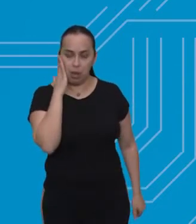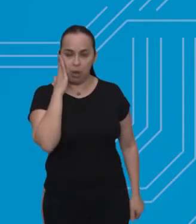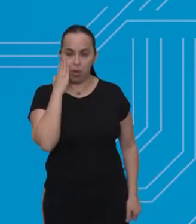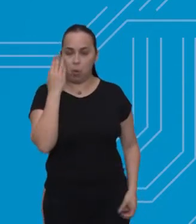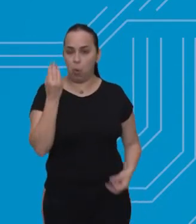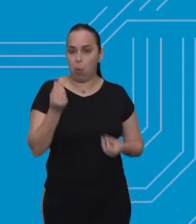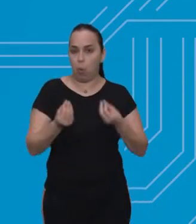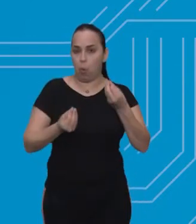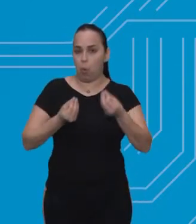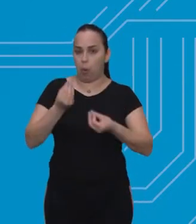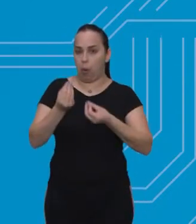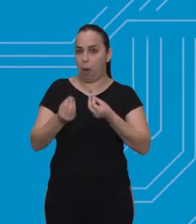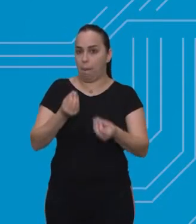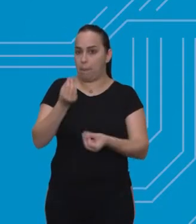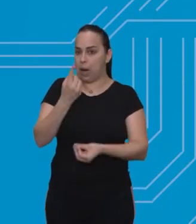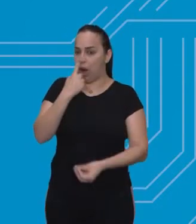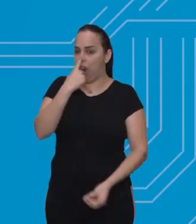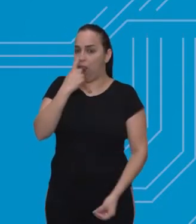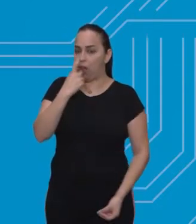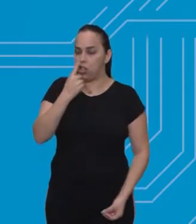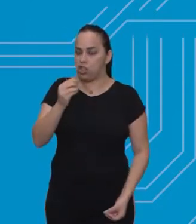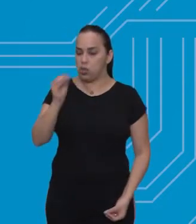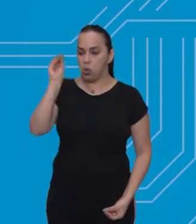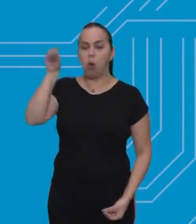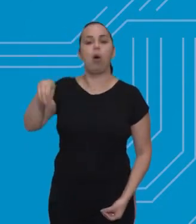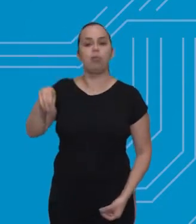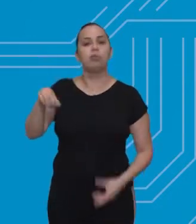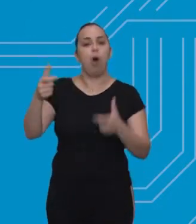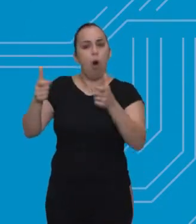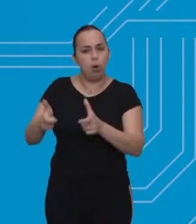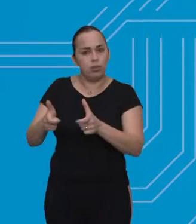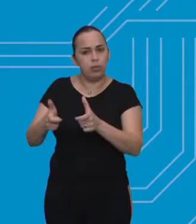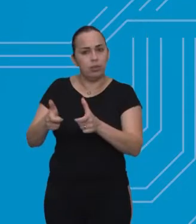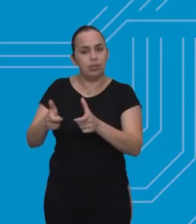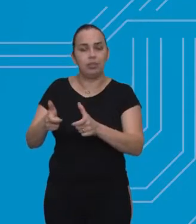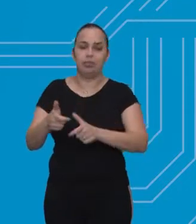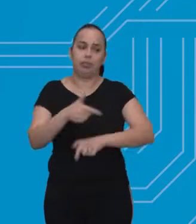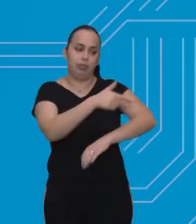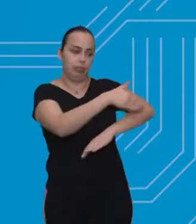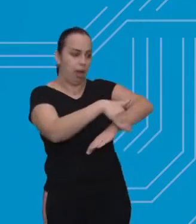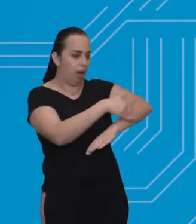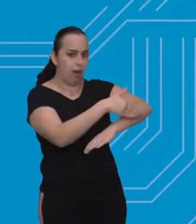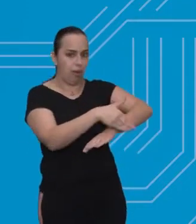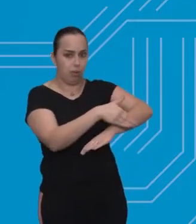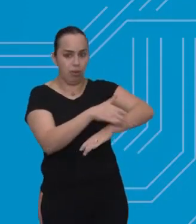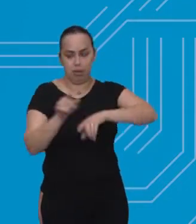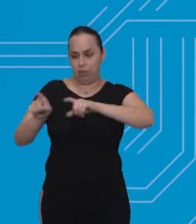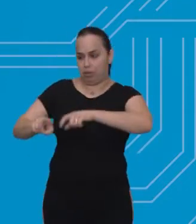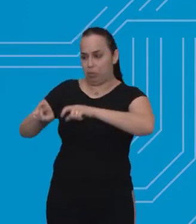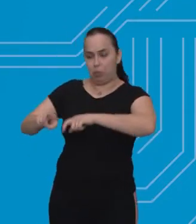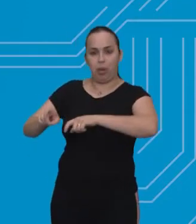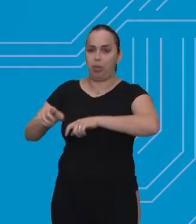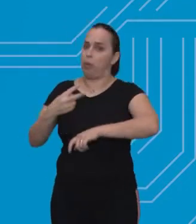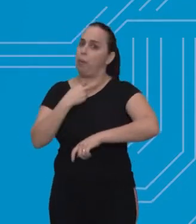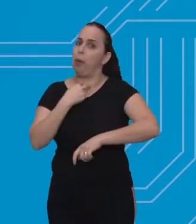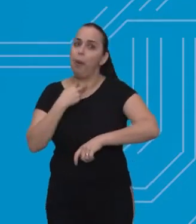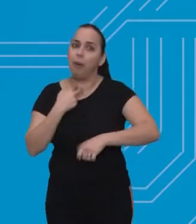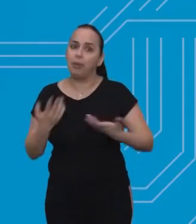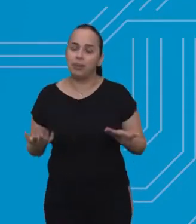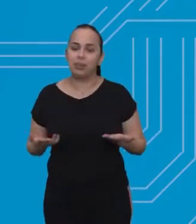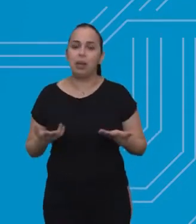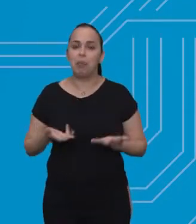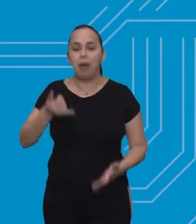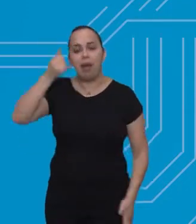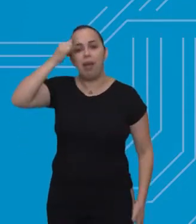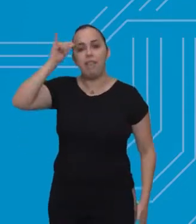você sabe onde descartar resíduos Entulhos aqui em São José na rua e nos lotes vagos a gente